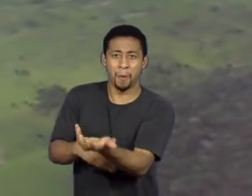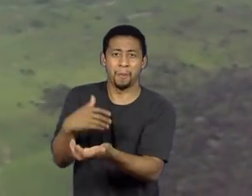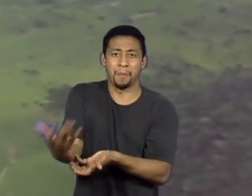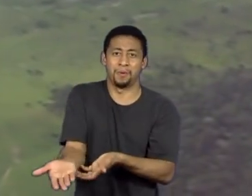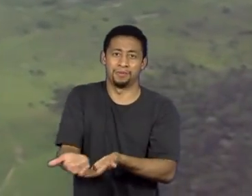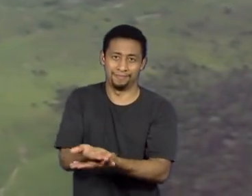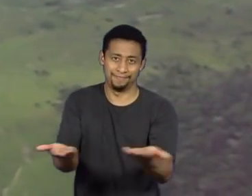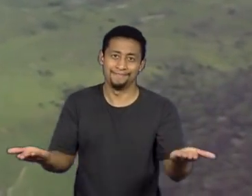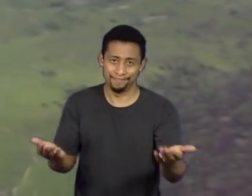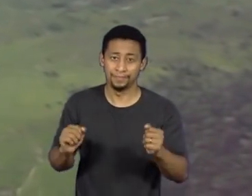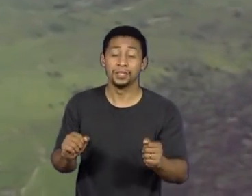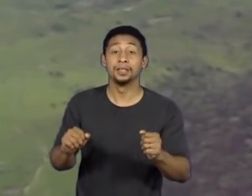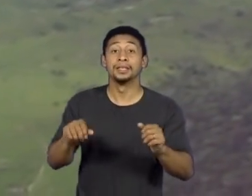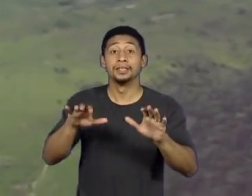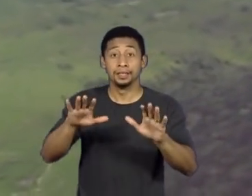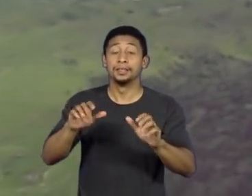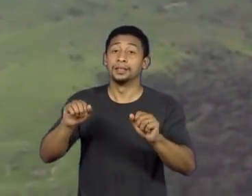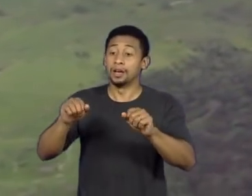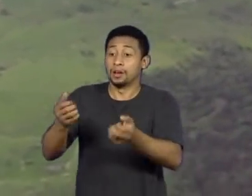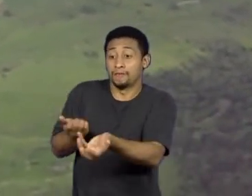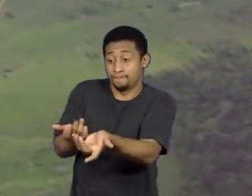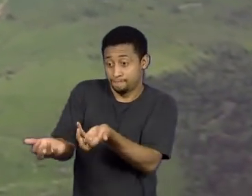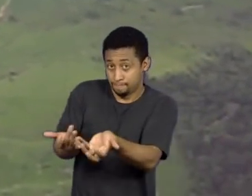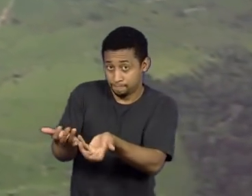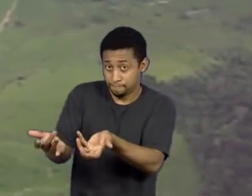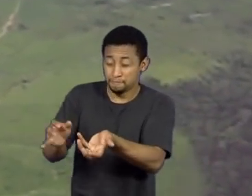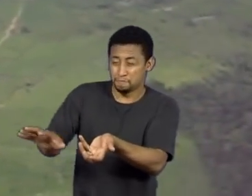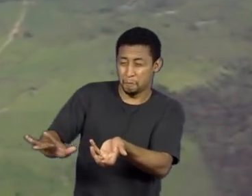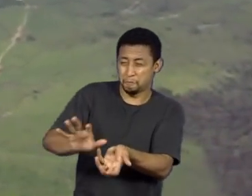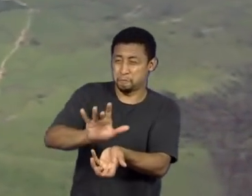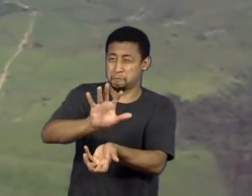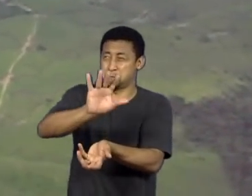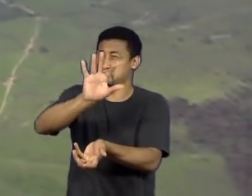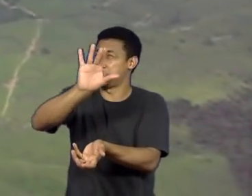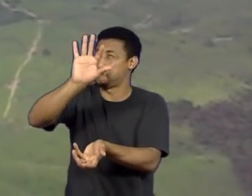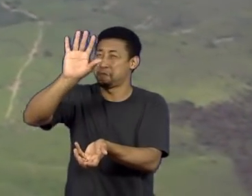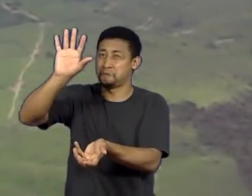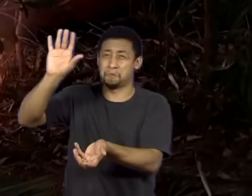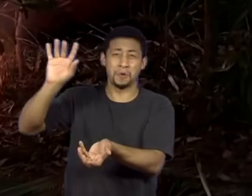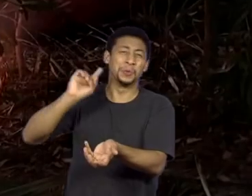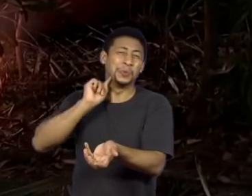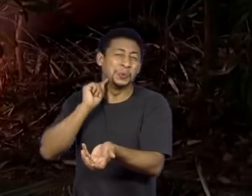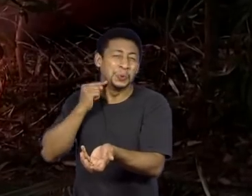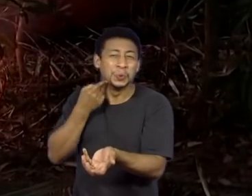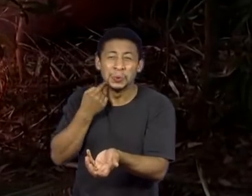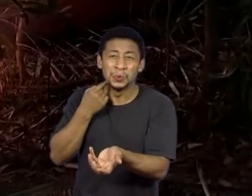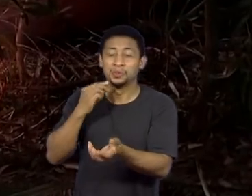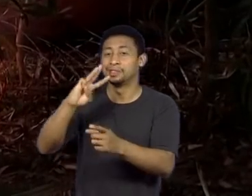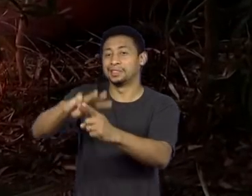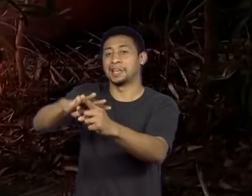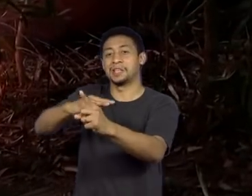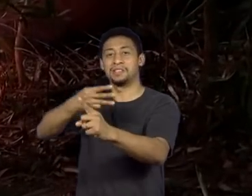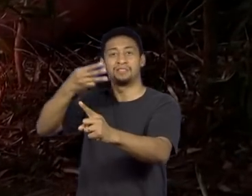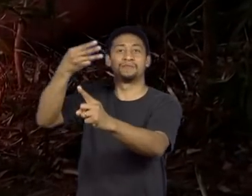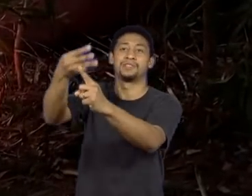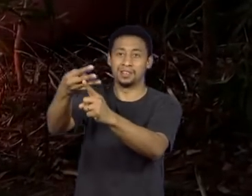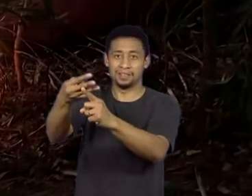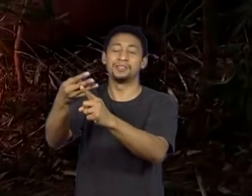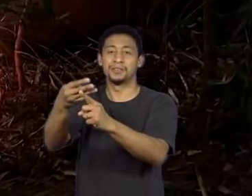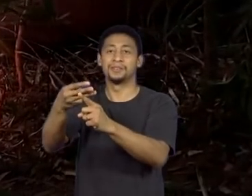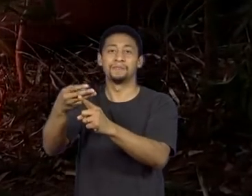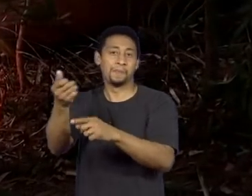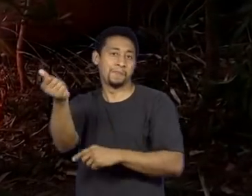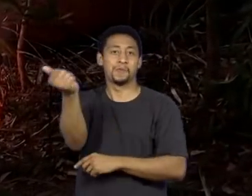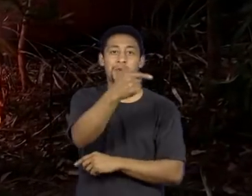considerar como um todo, a emissão da queimada ela é 3 vezes maior do que a floresta